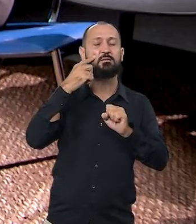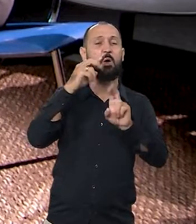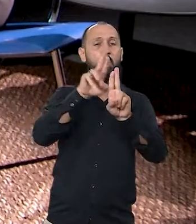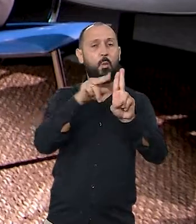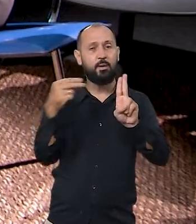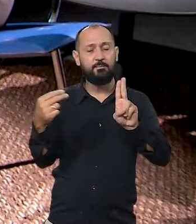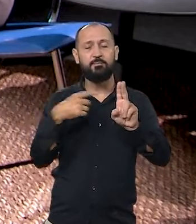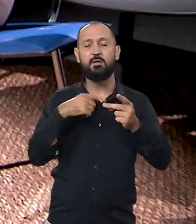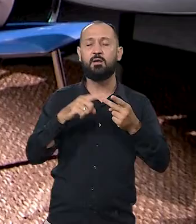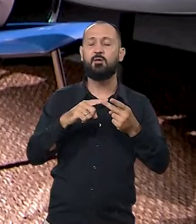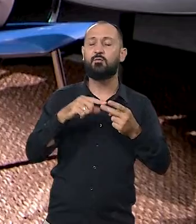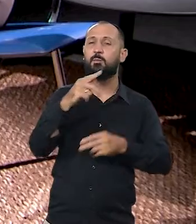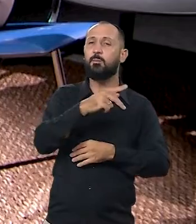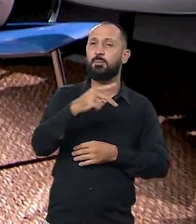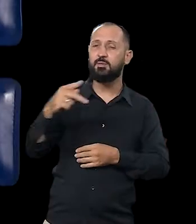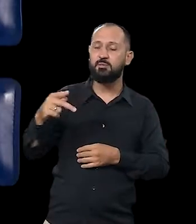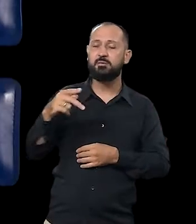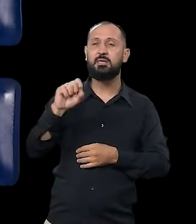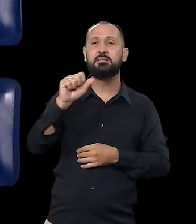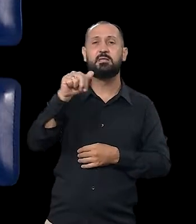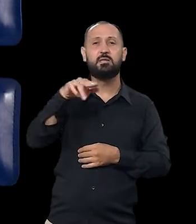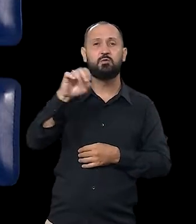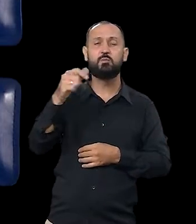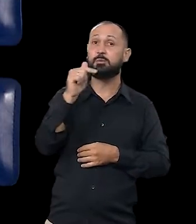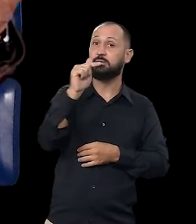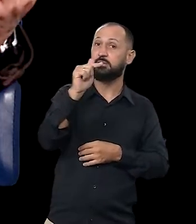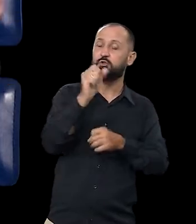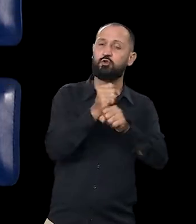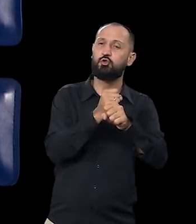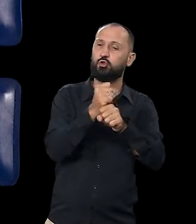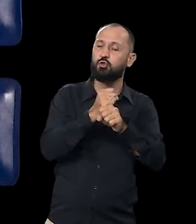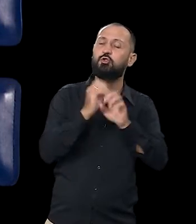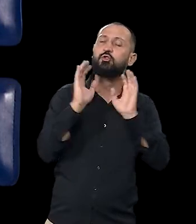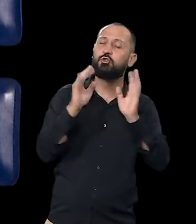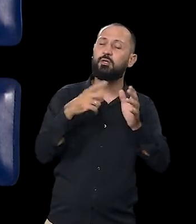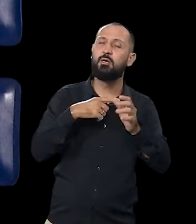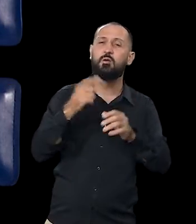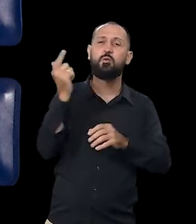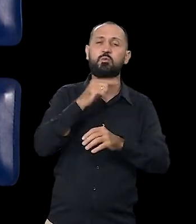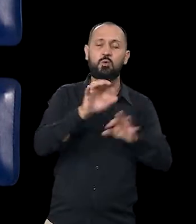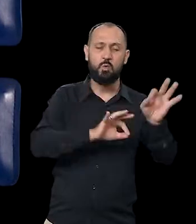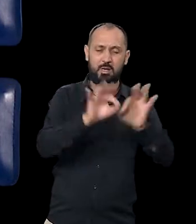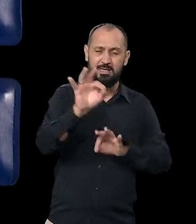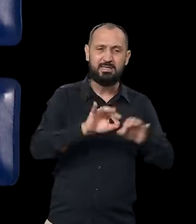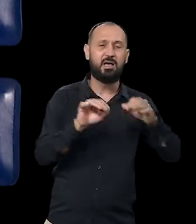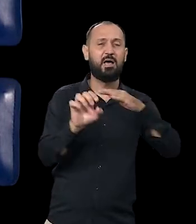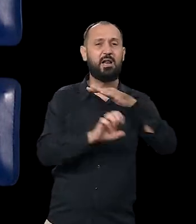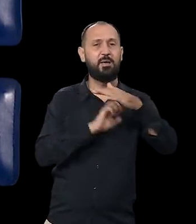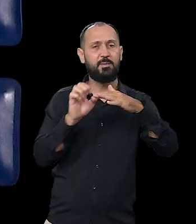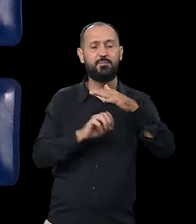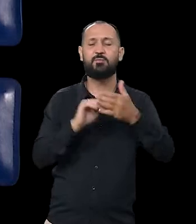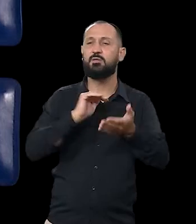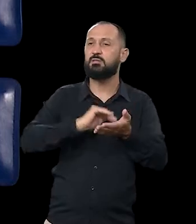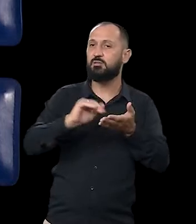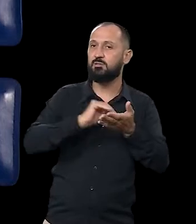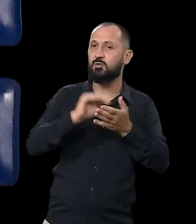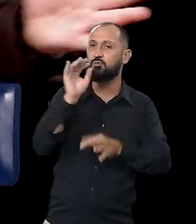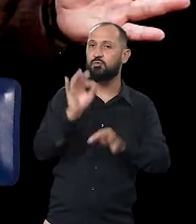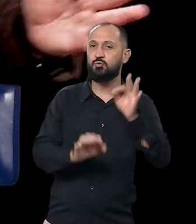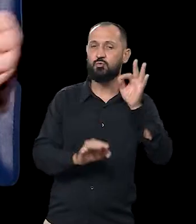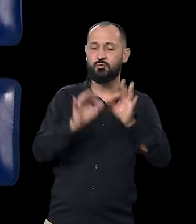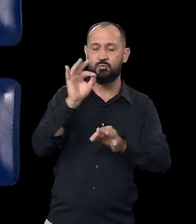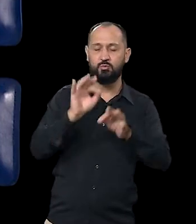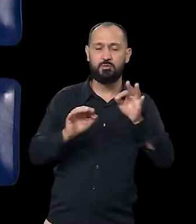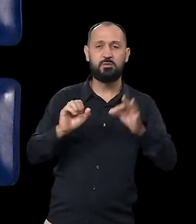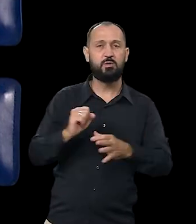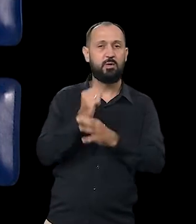presidente da Sanesul por mais de 7 anos, né? Promovemos a recuperação daquela empresa, secretário de Justiça e Segurança Pública,